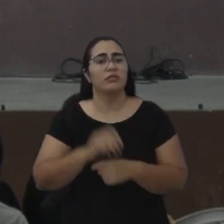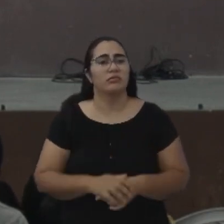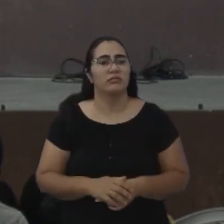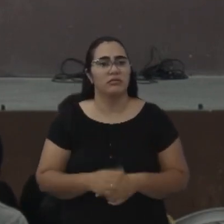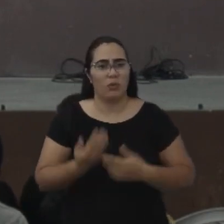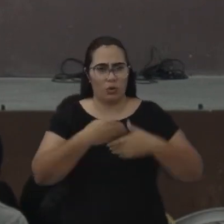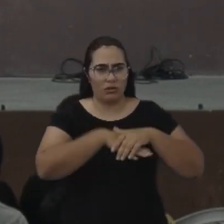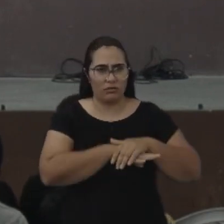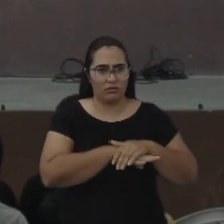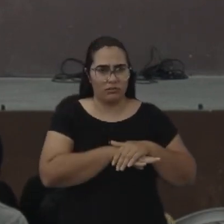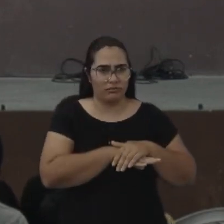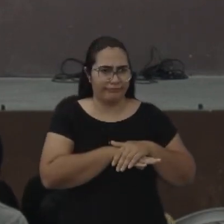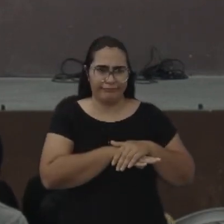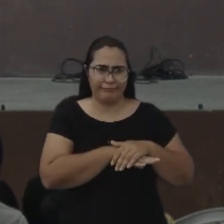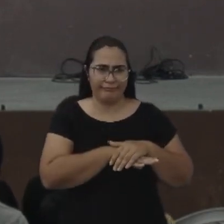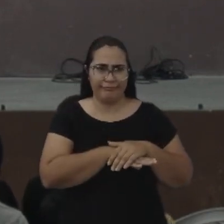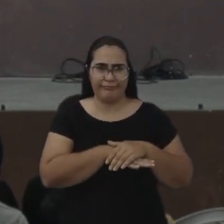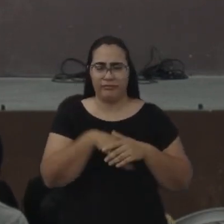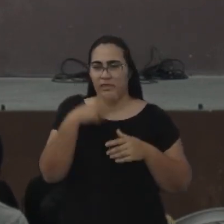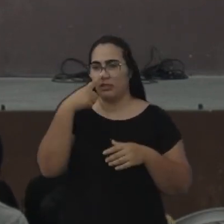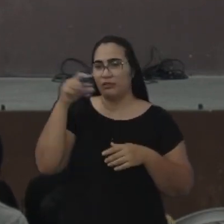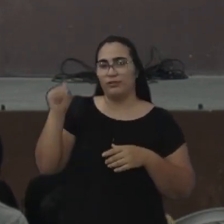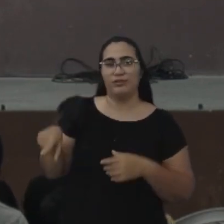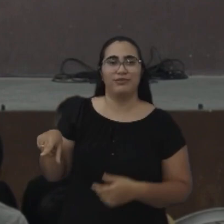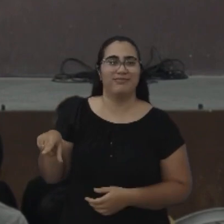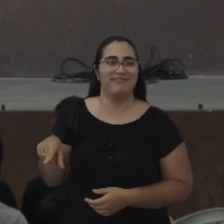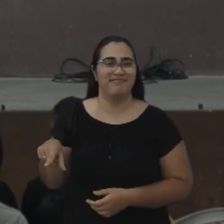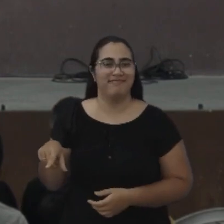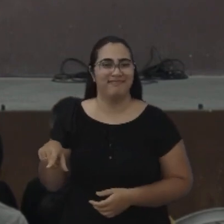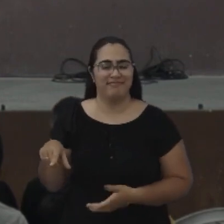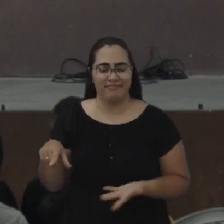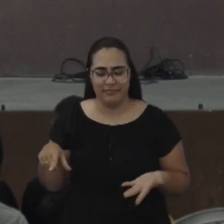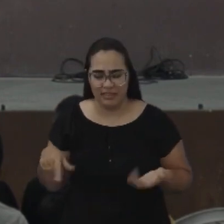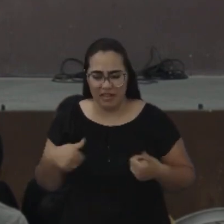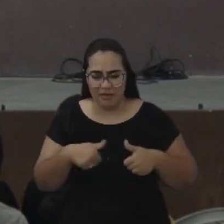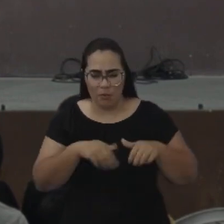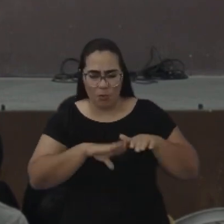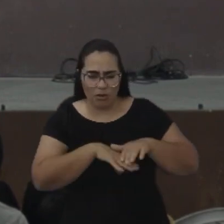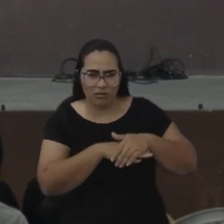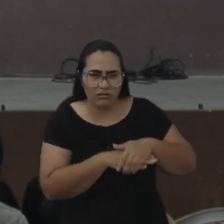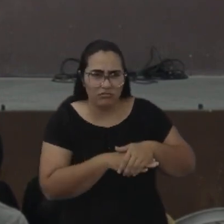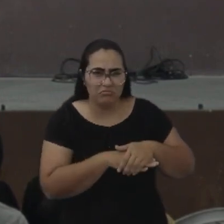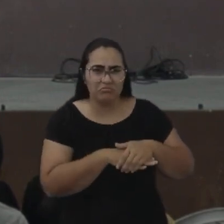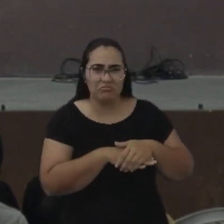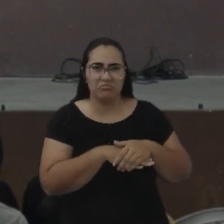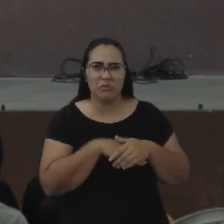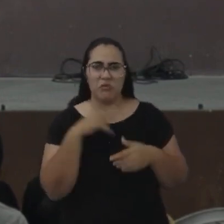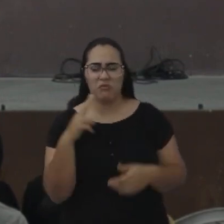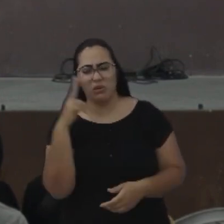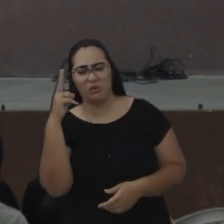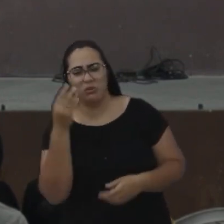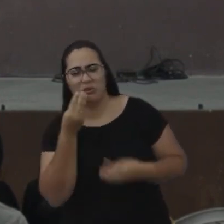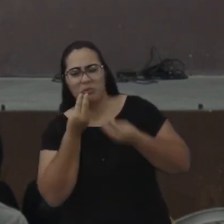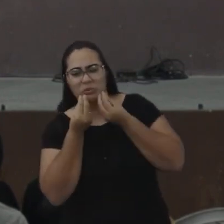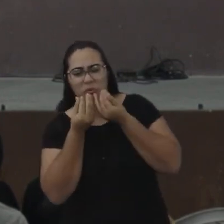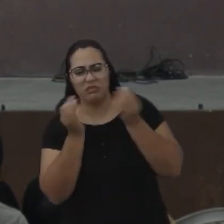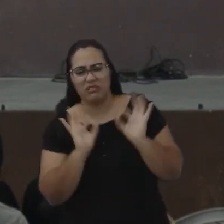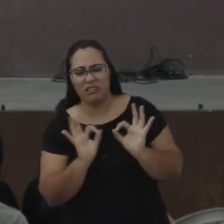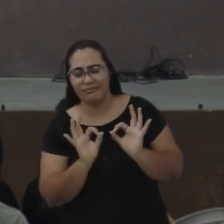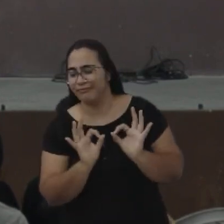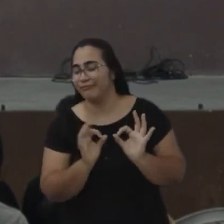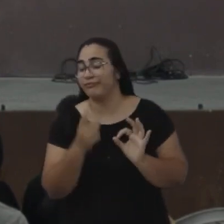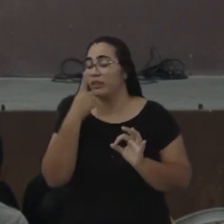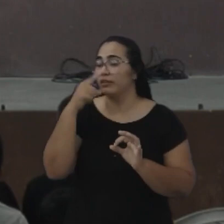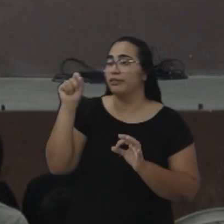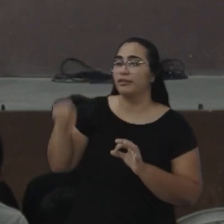guardar? Você vai jogar fora. Você vai pegar esse sal e vai dizer, para que eu vou ficar com um sal que não tem função de sal? Eu vou jogar